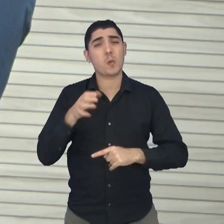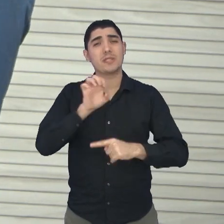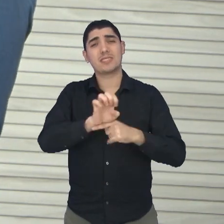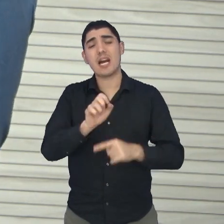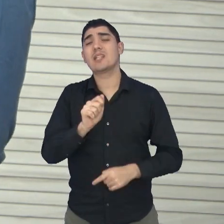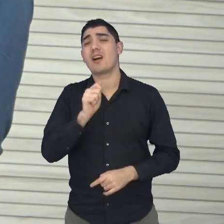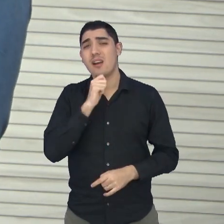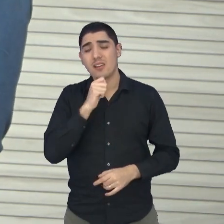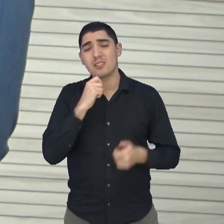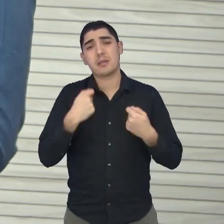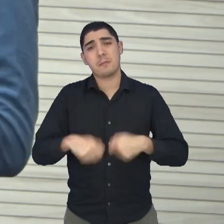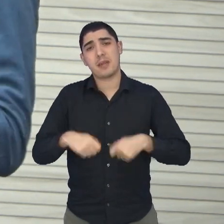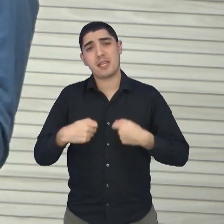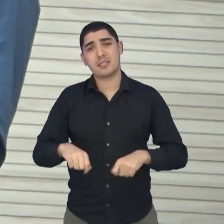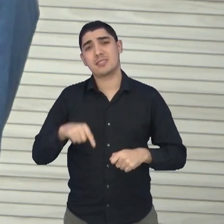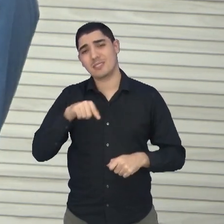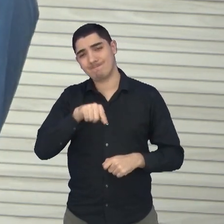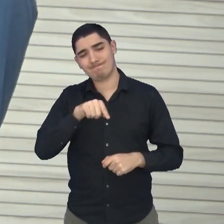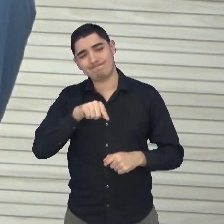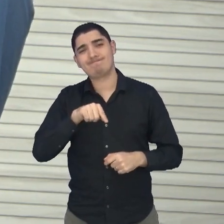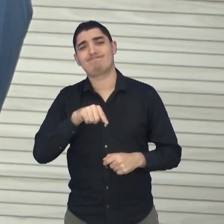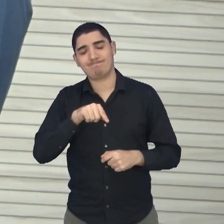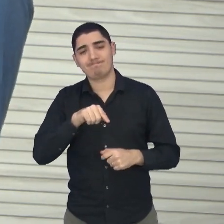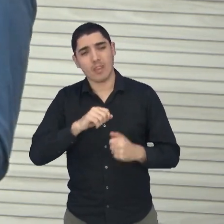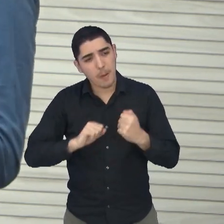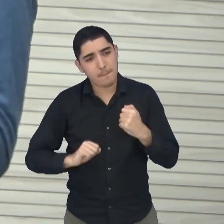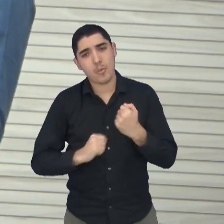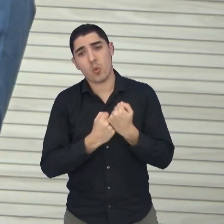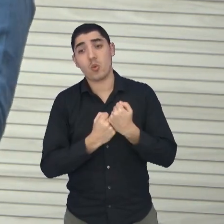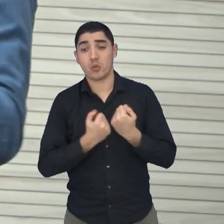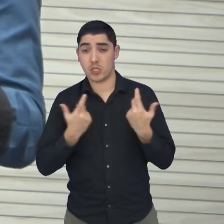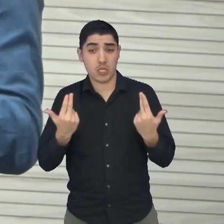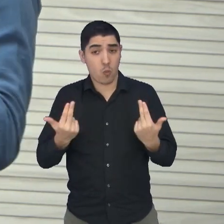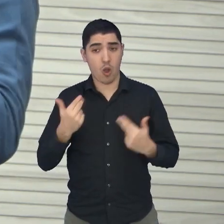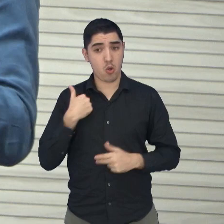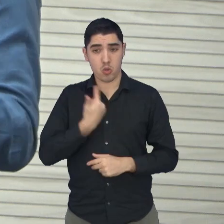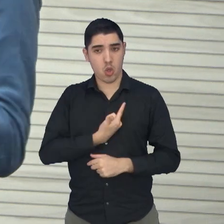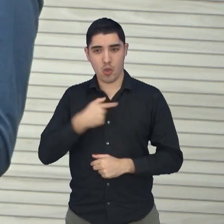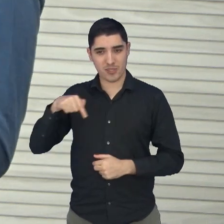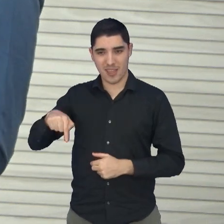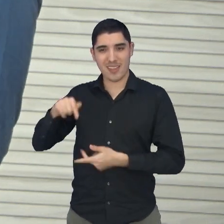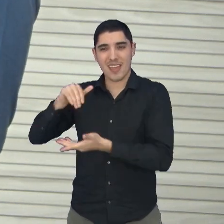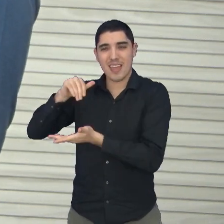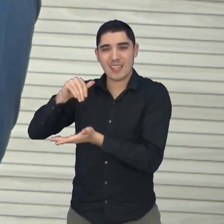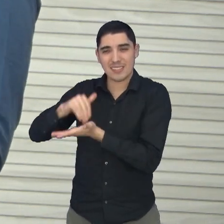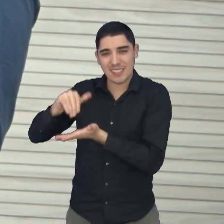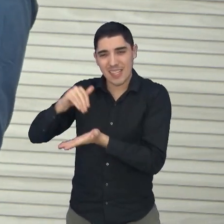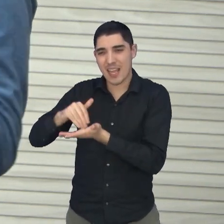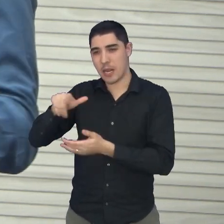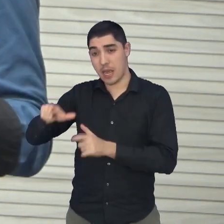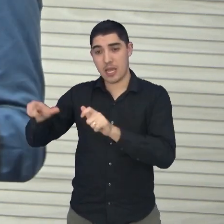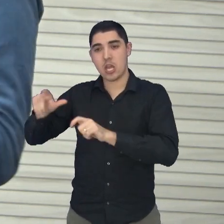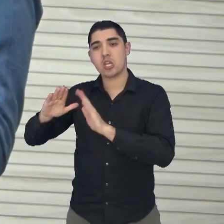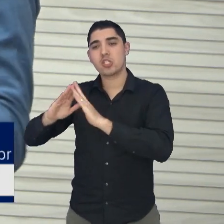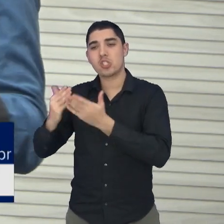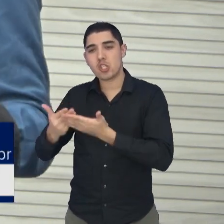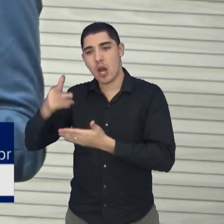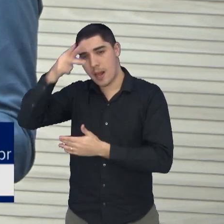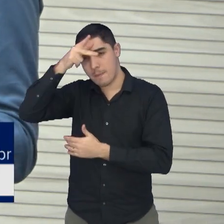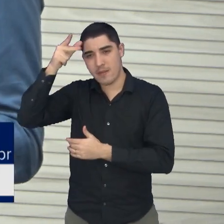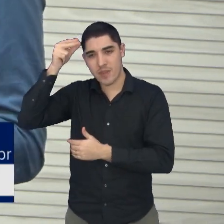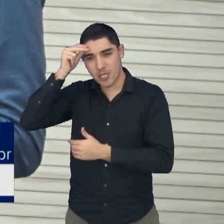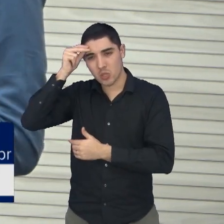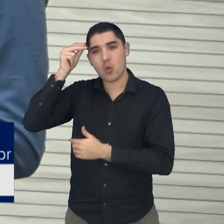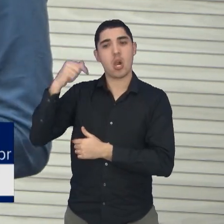desse link, não é? Assim como nós aqui, vereadores, fazemos esse apoio com a secretária, com as escolas municipais, com o secretário